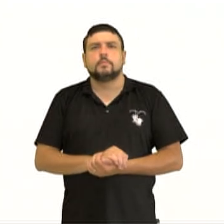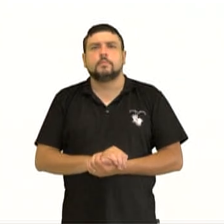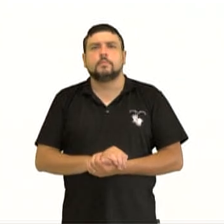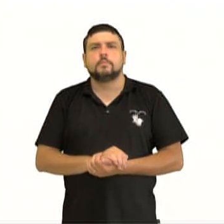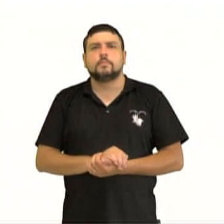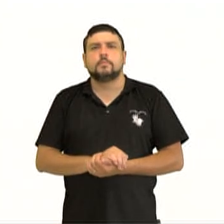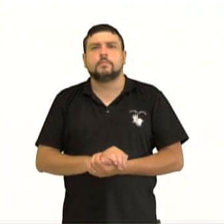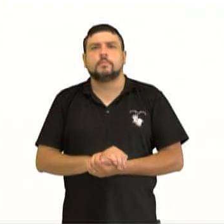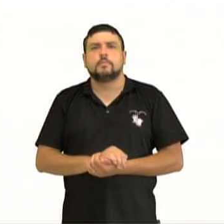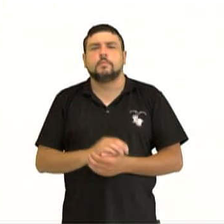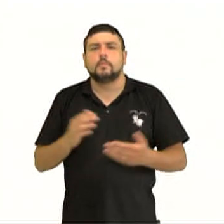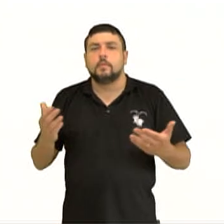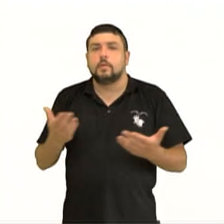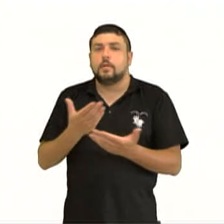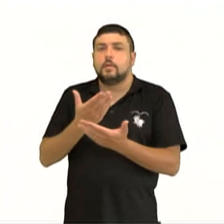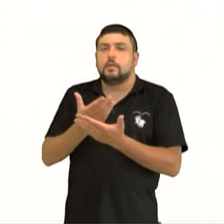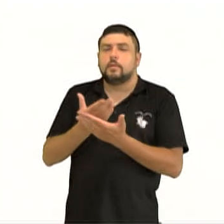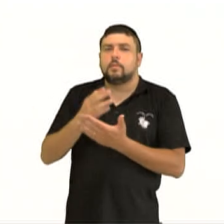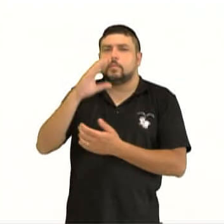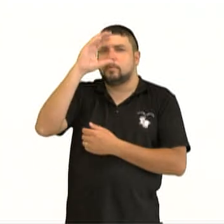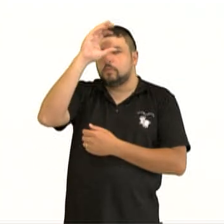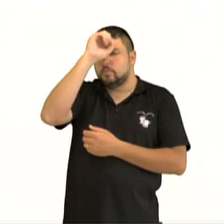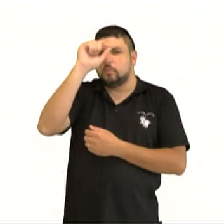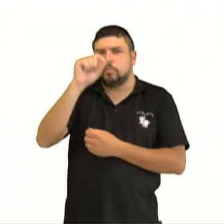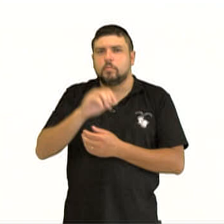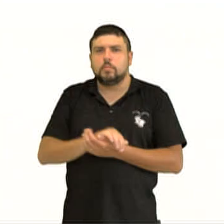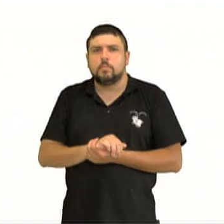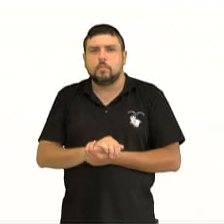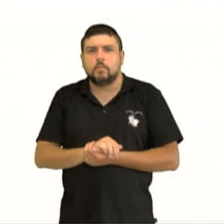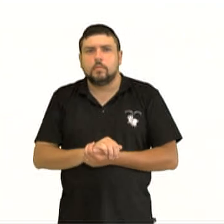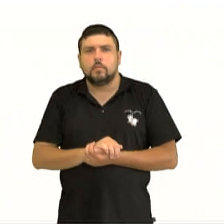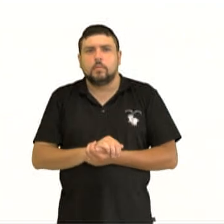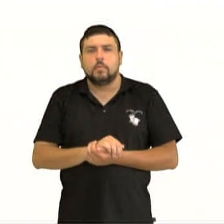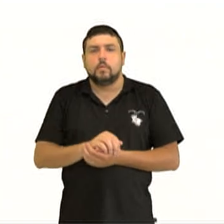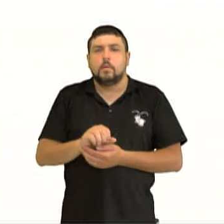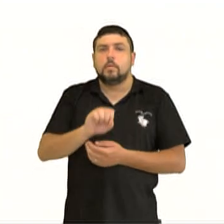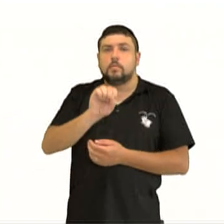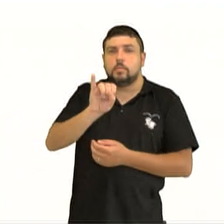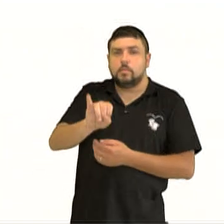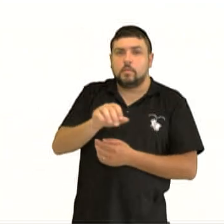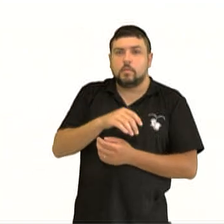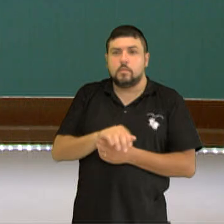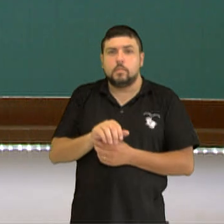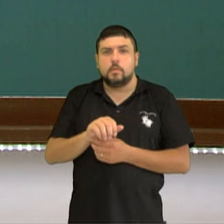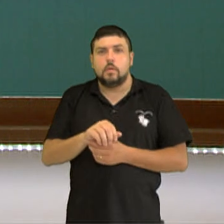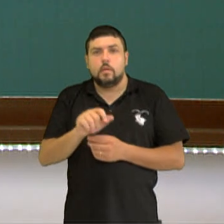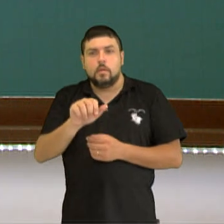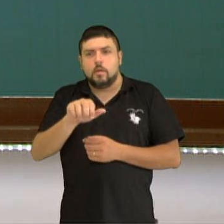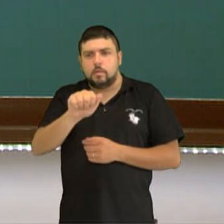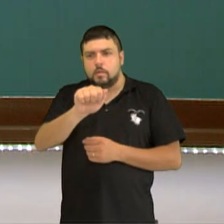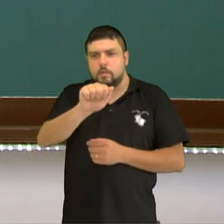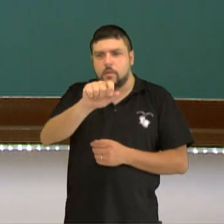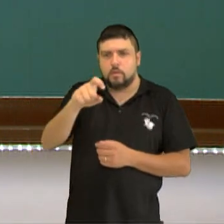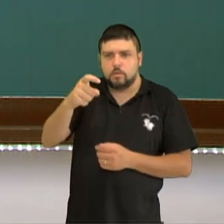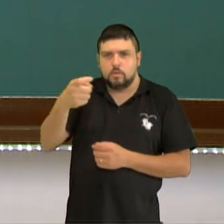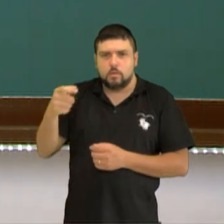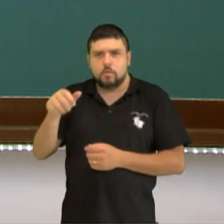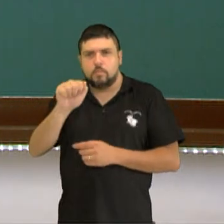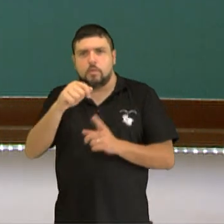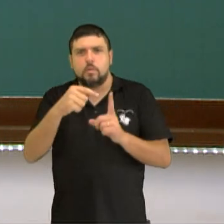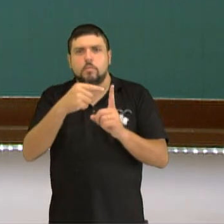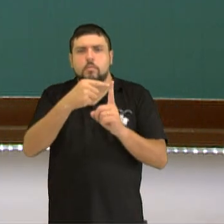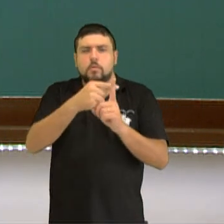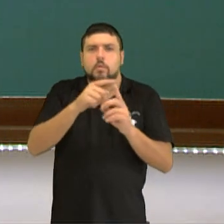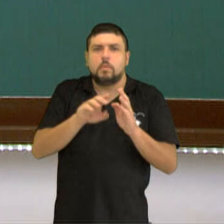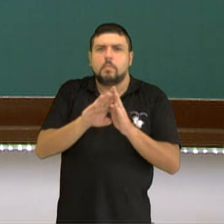Nesta aula nós vimos então que a função é crescente quando aumentando-se os valores atribuídos ao domínio, os valores da imagem ficam cada